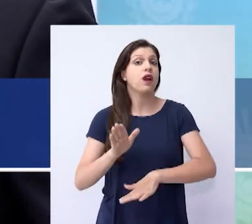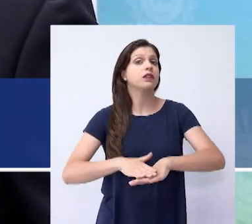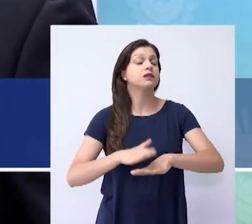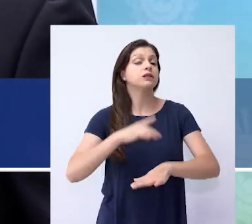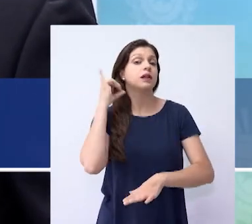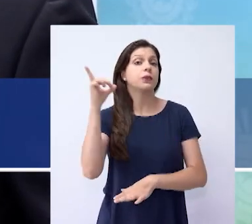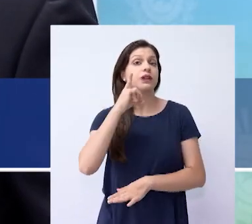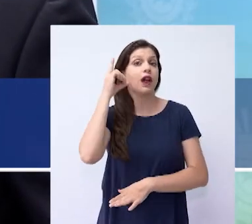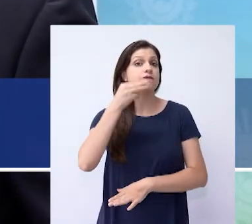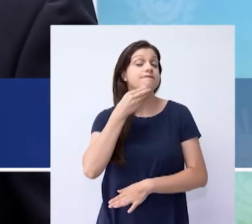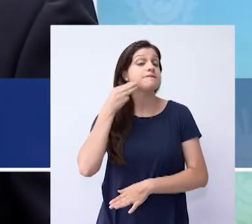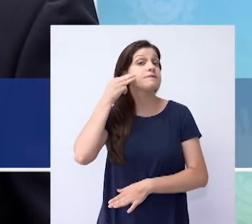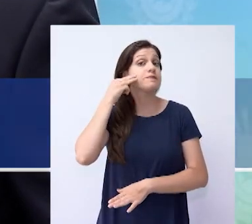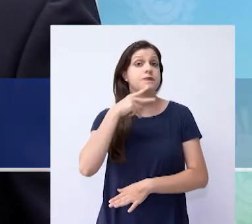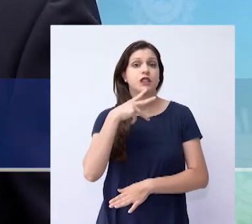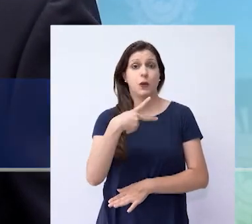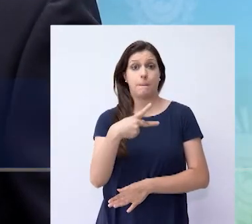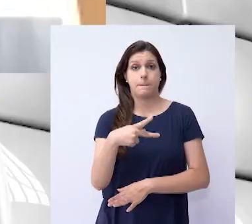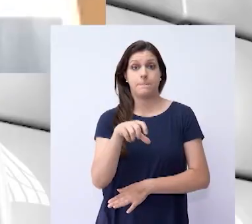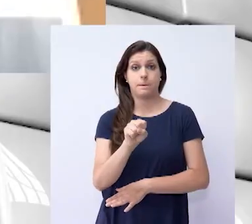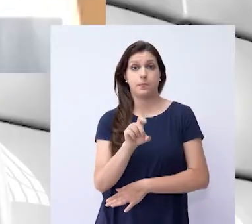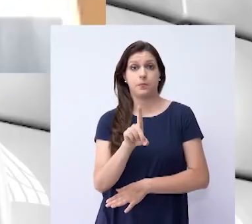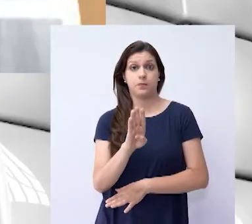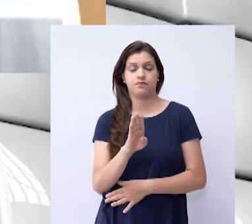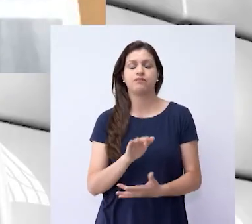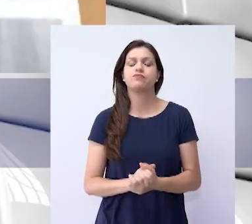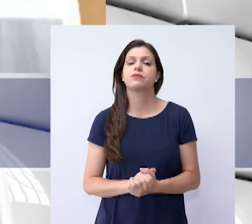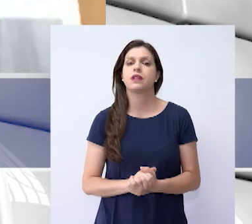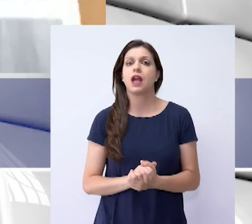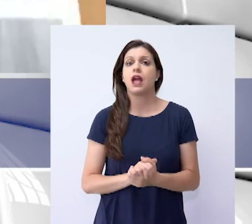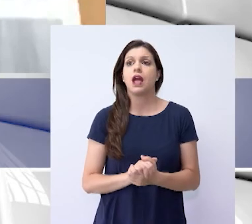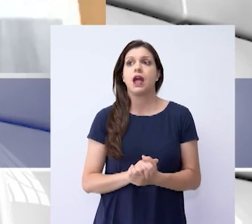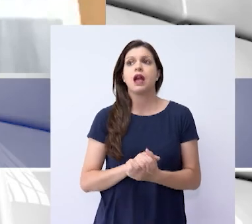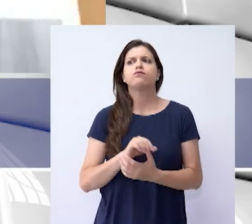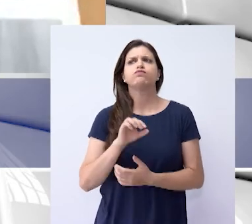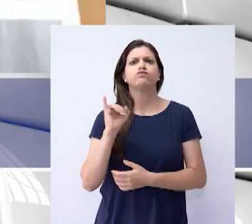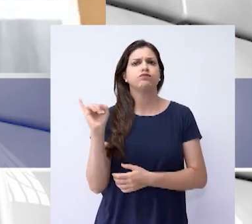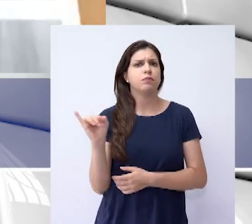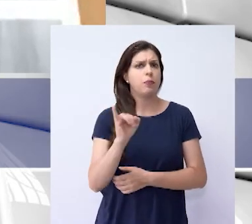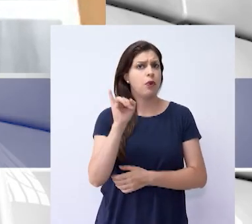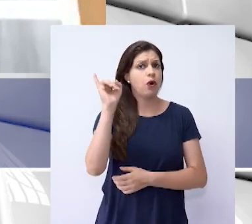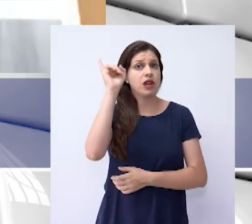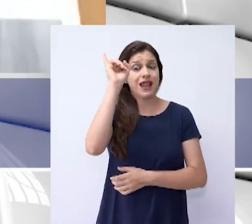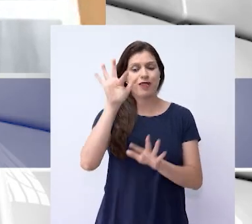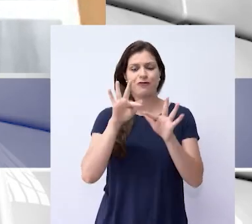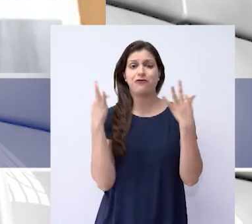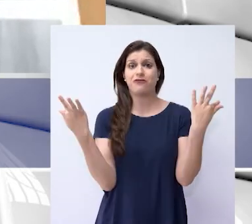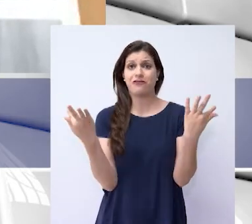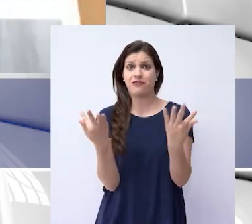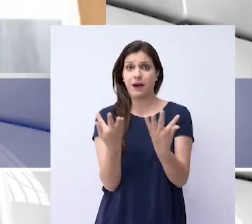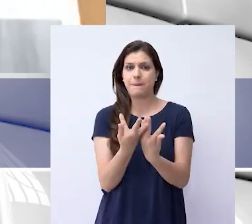autoria do deputado Marçal Filho, do PSDB. Tem uma importância muito grande para os familiares dos